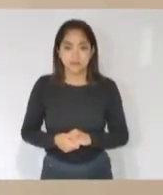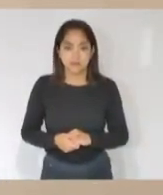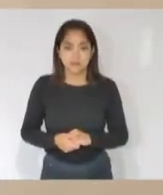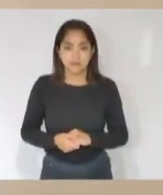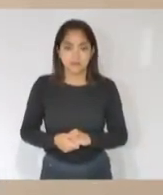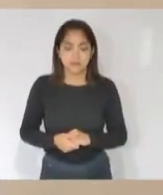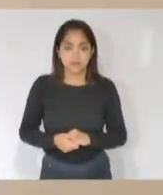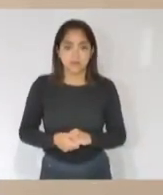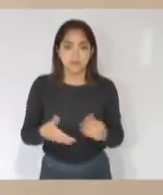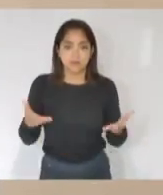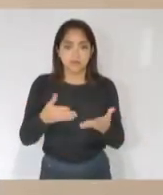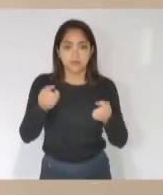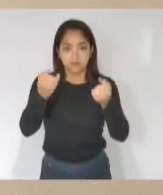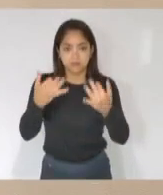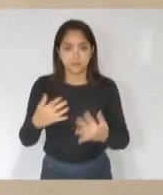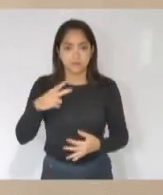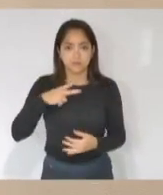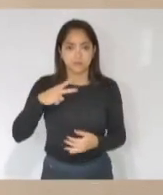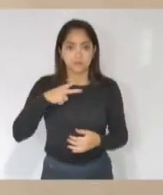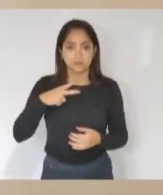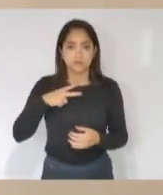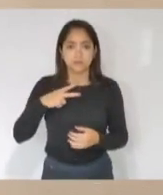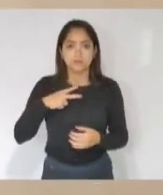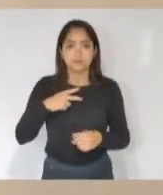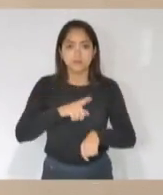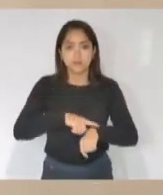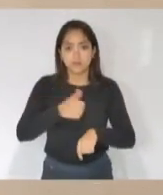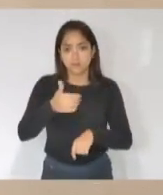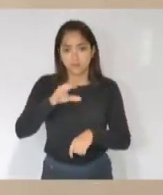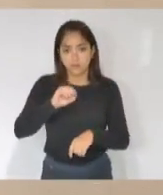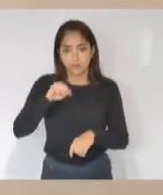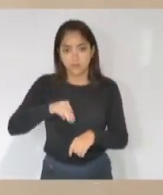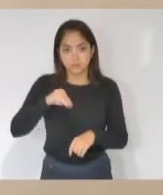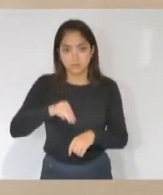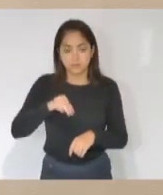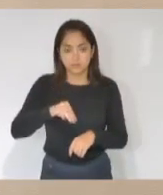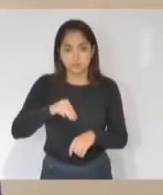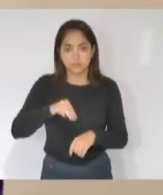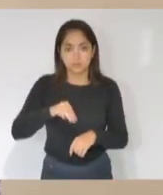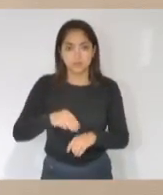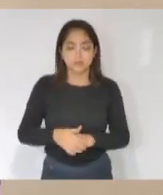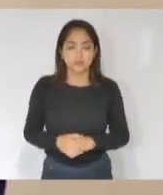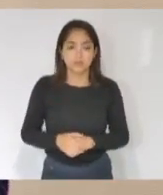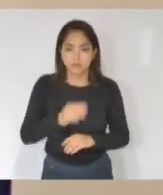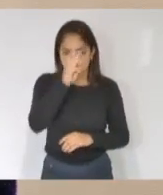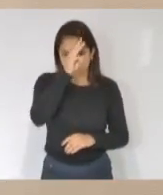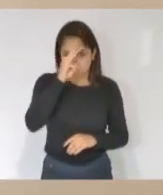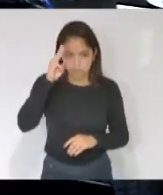Passamos às explicações pessoais, pelo tempo de até 10 minutos, com a palavra o deputado Volney Weber.